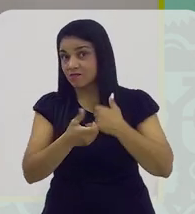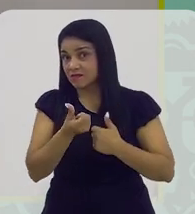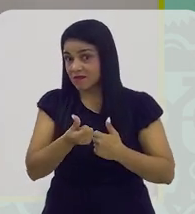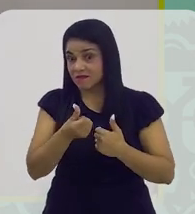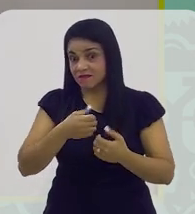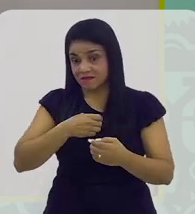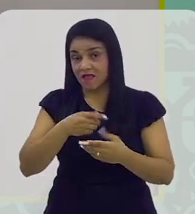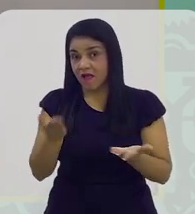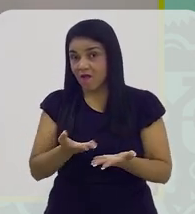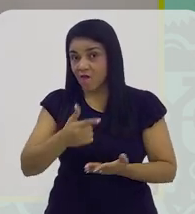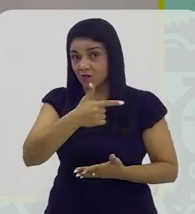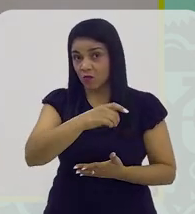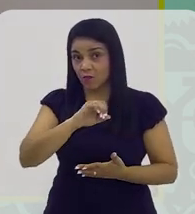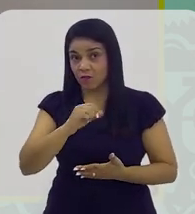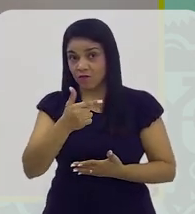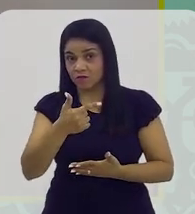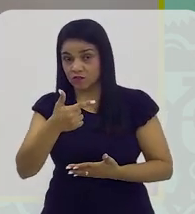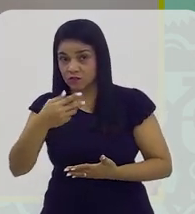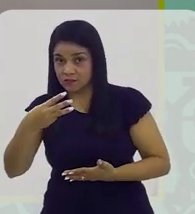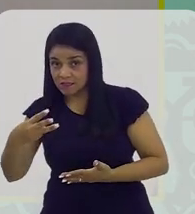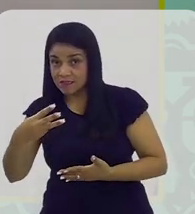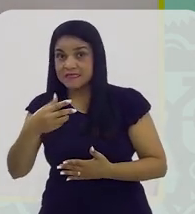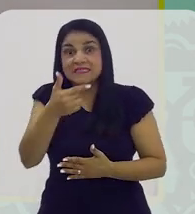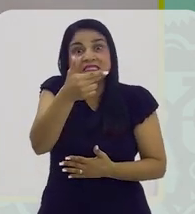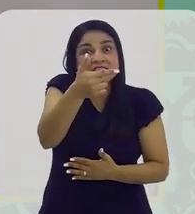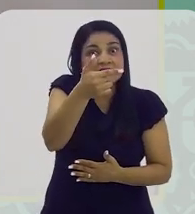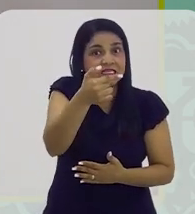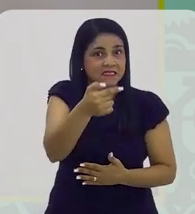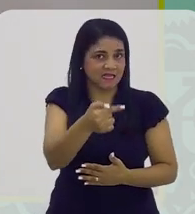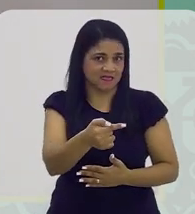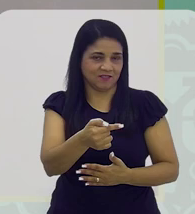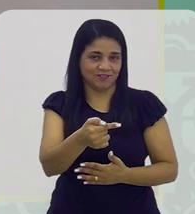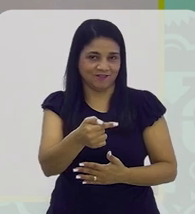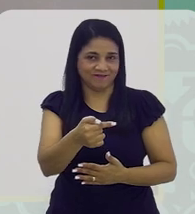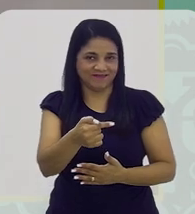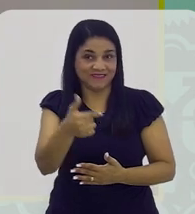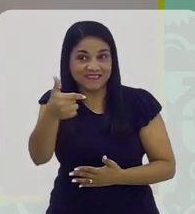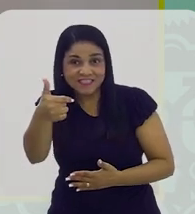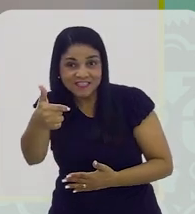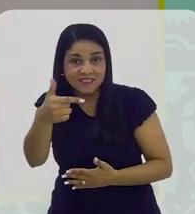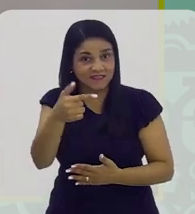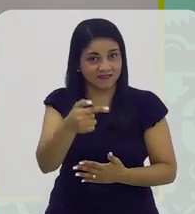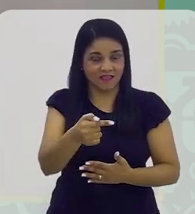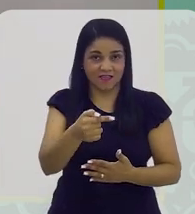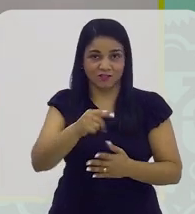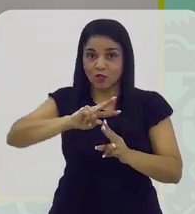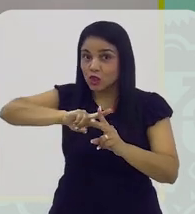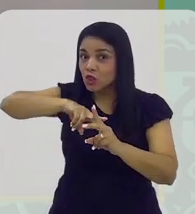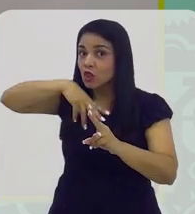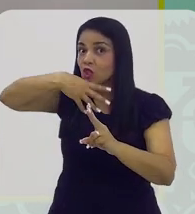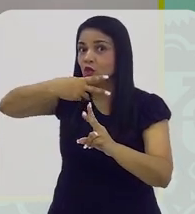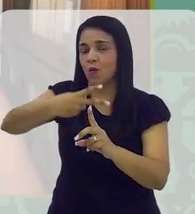6 e esse ano foram 17. A gente já vê, né, o número mais que dobrou. E